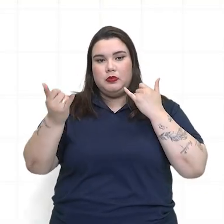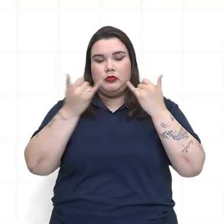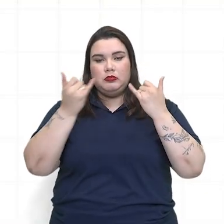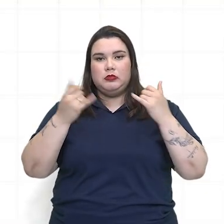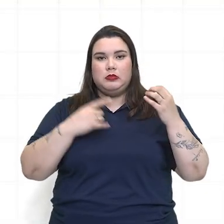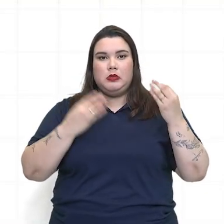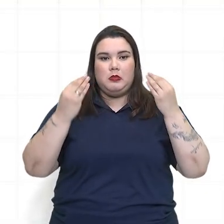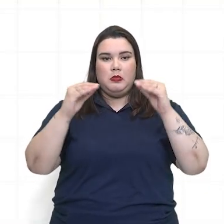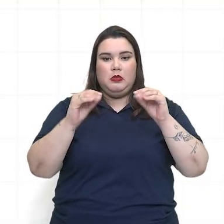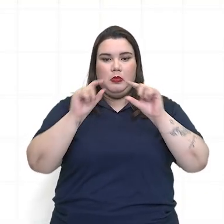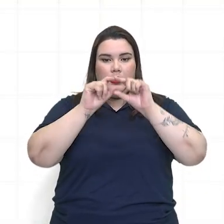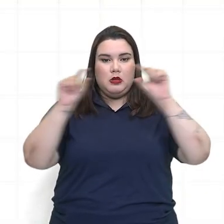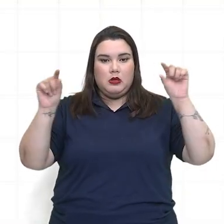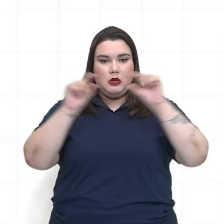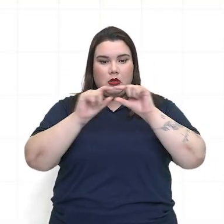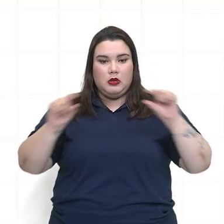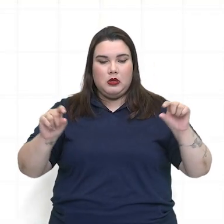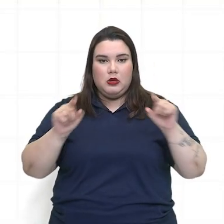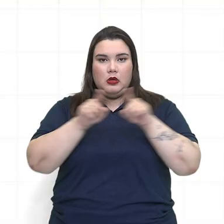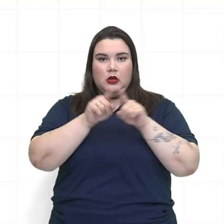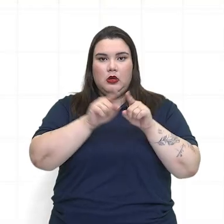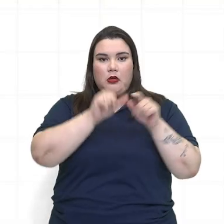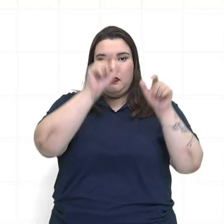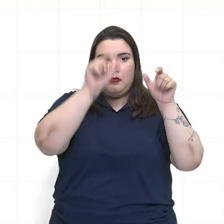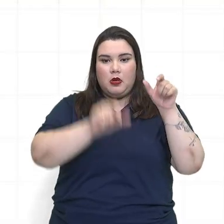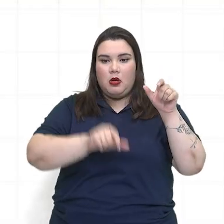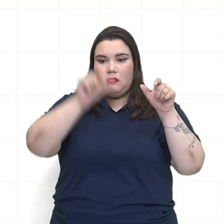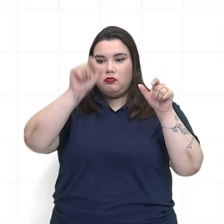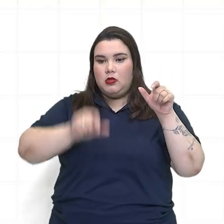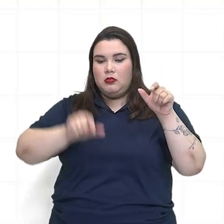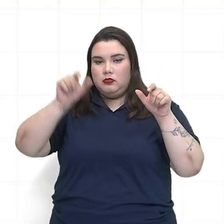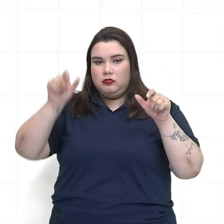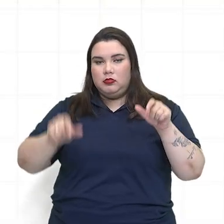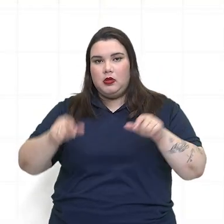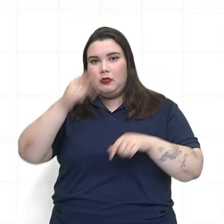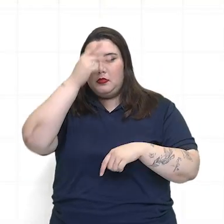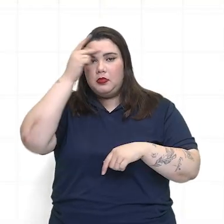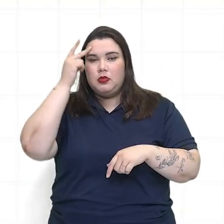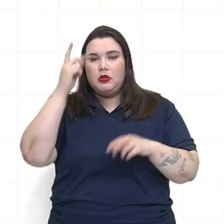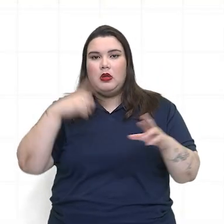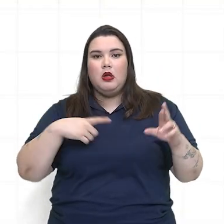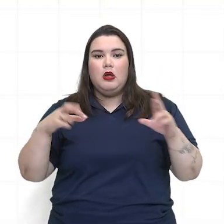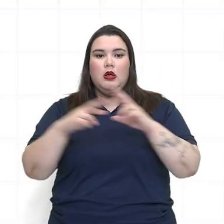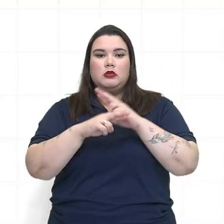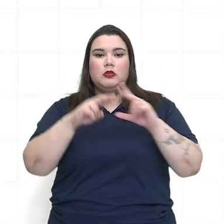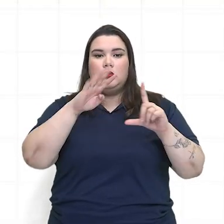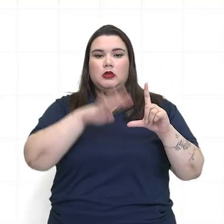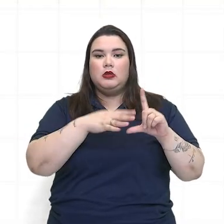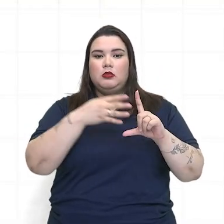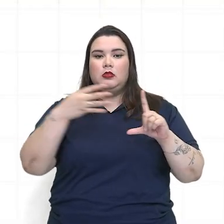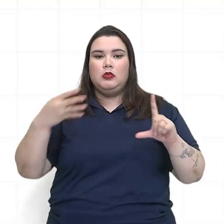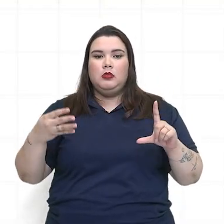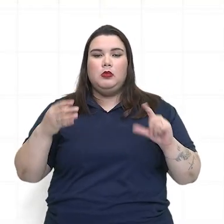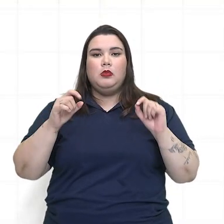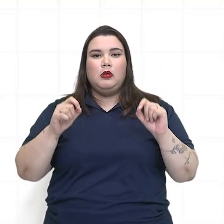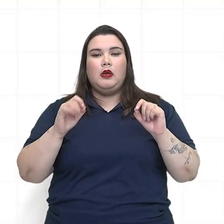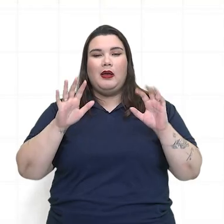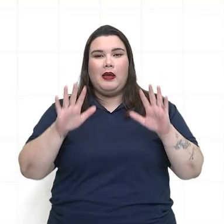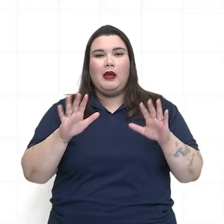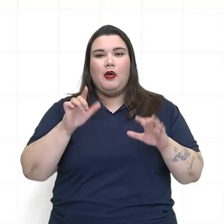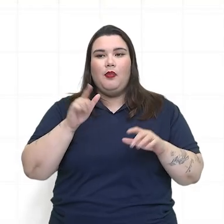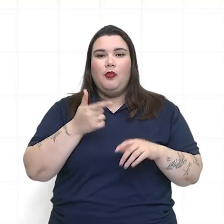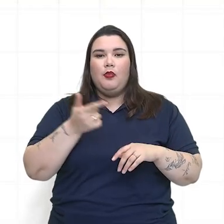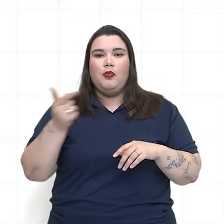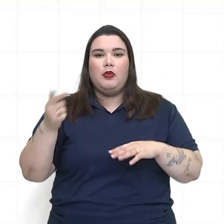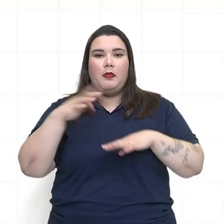estão organizados em linhas e colunas. Tem gente que também associa muito as tabelas, né, com matrizes, né, mas isso daí